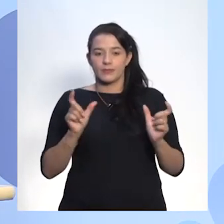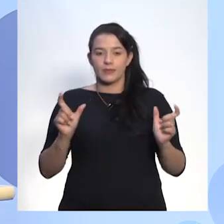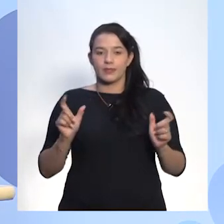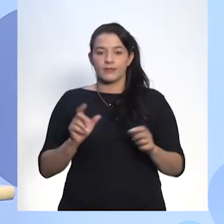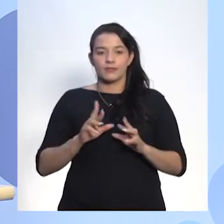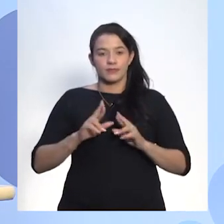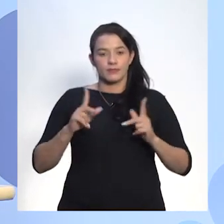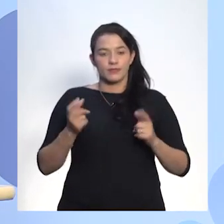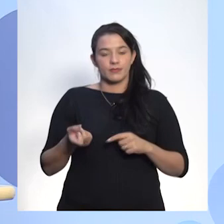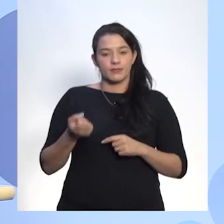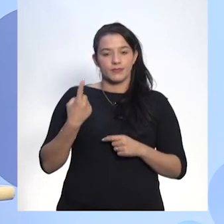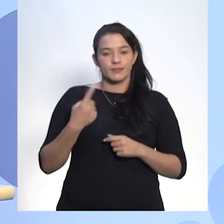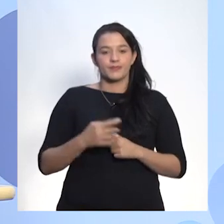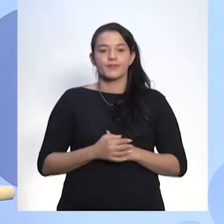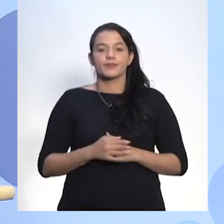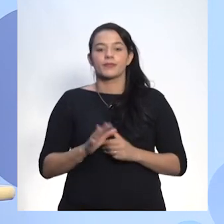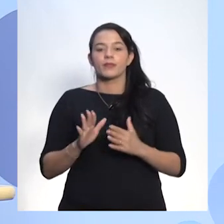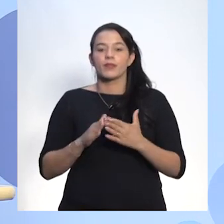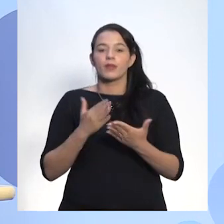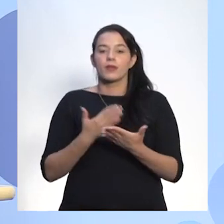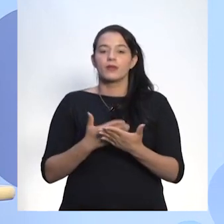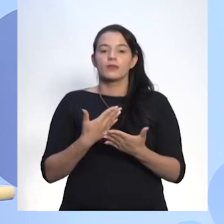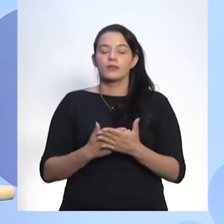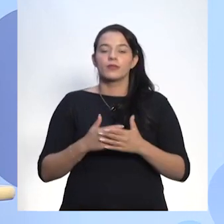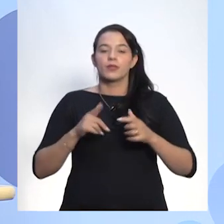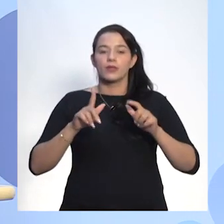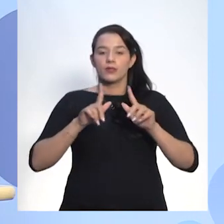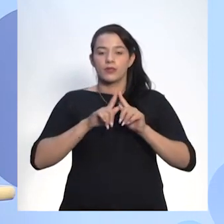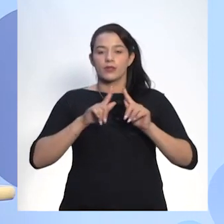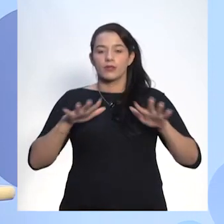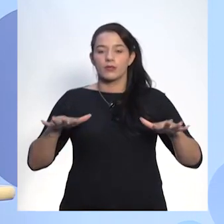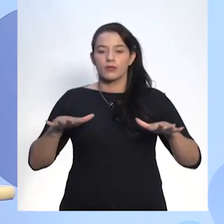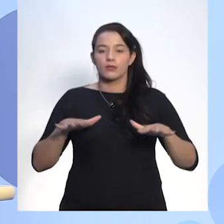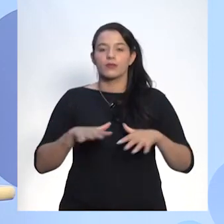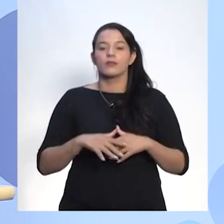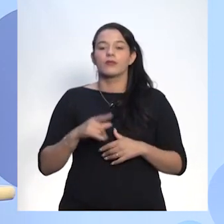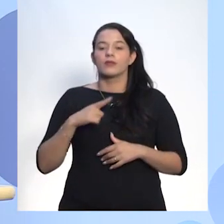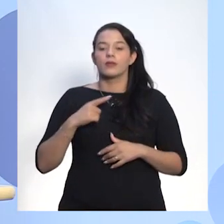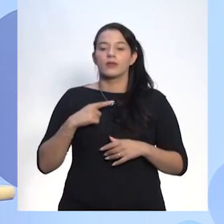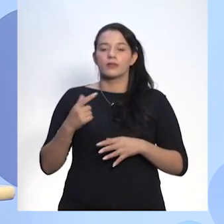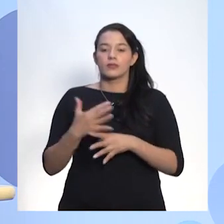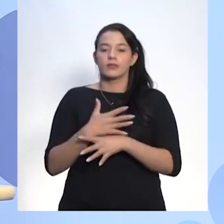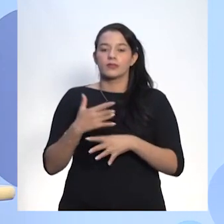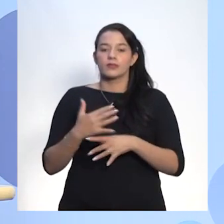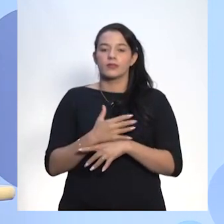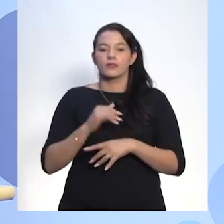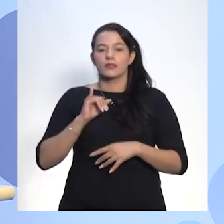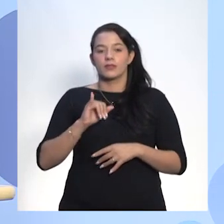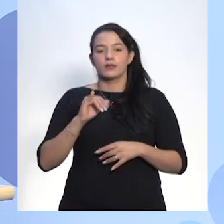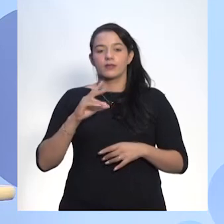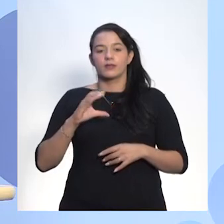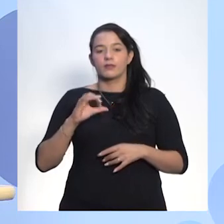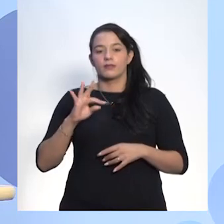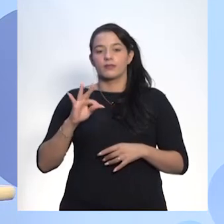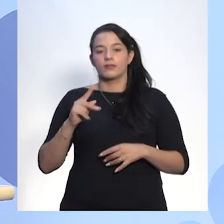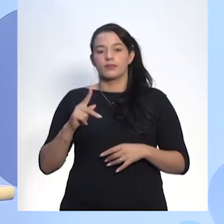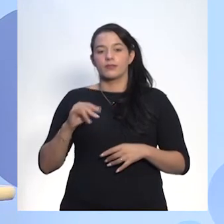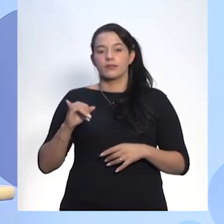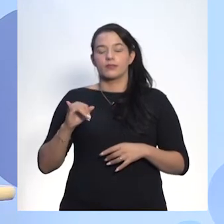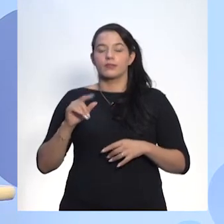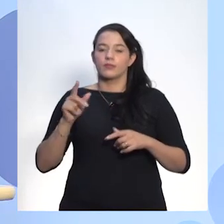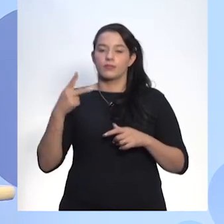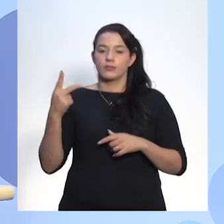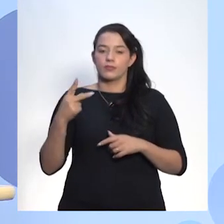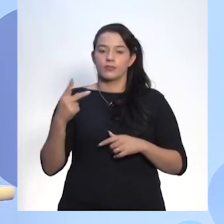né? Mas é a escola em Guarulhos, né? Escola Cidade SOIMCO 2, em